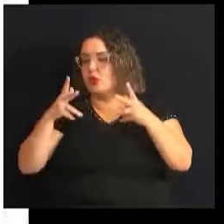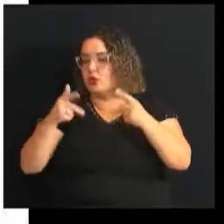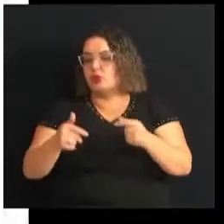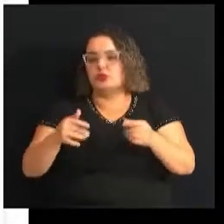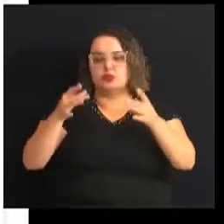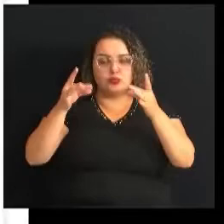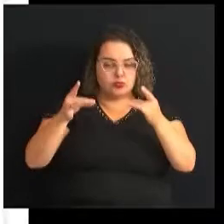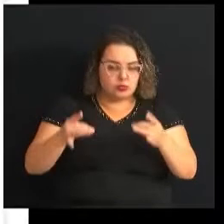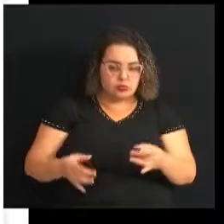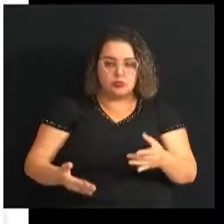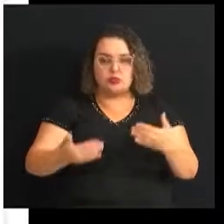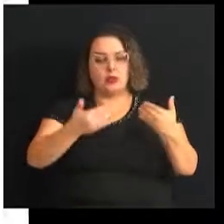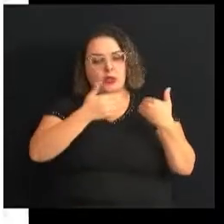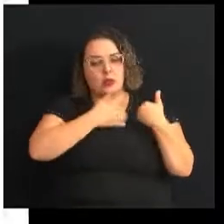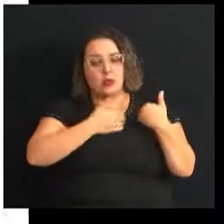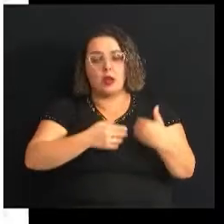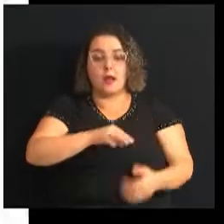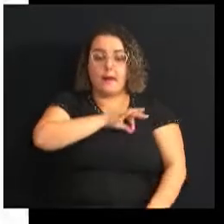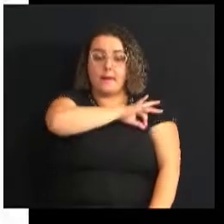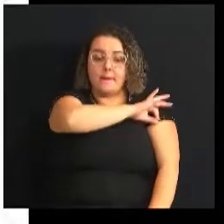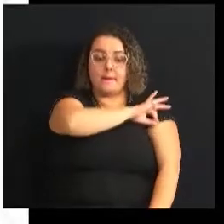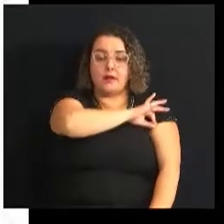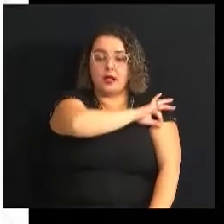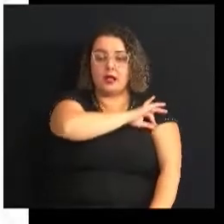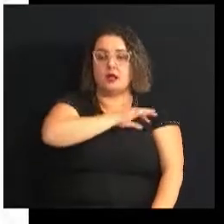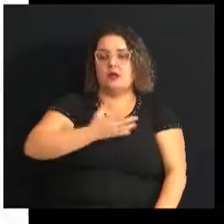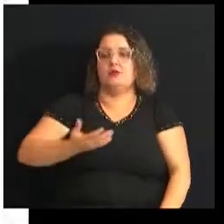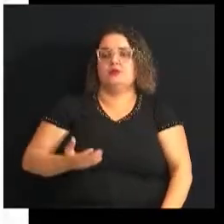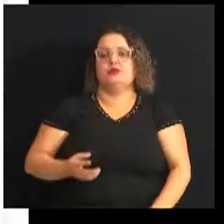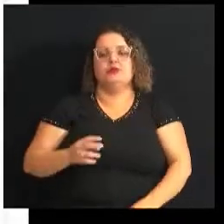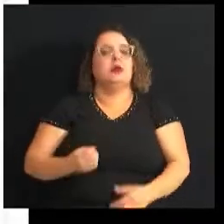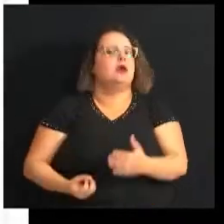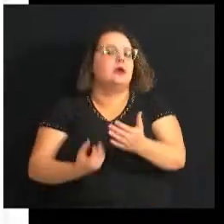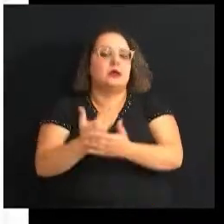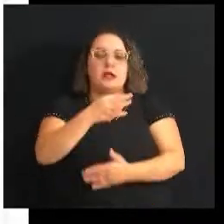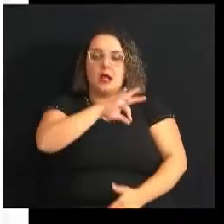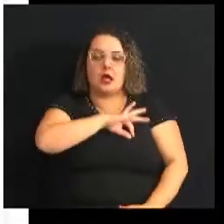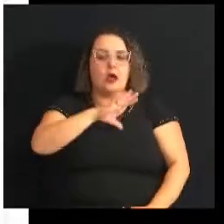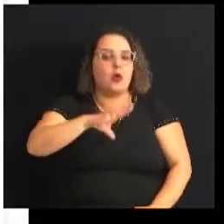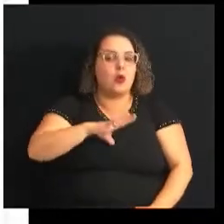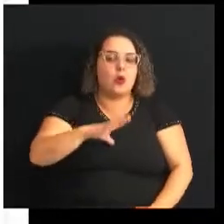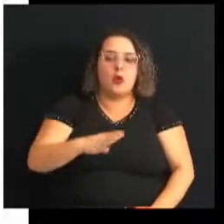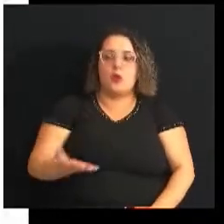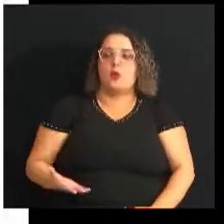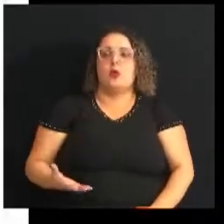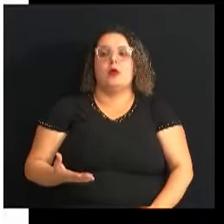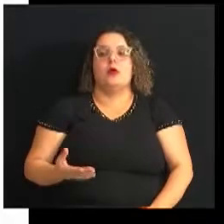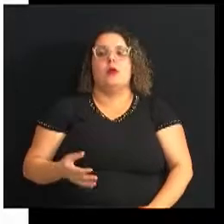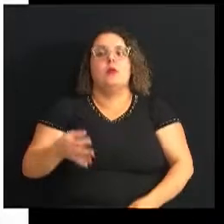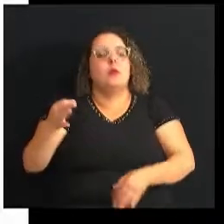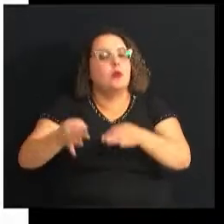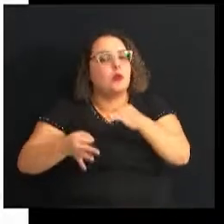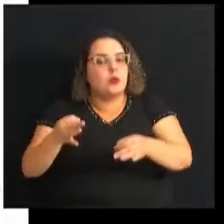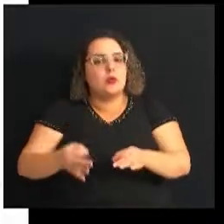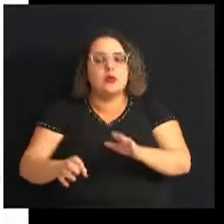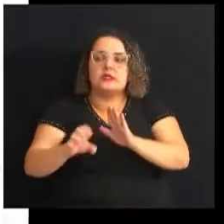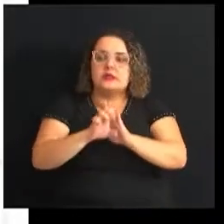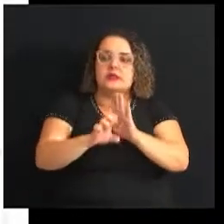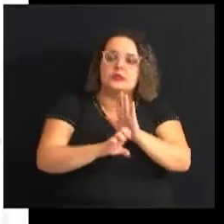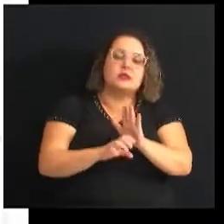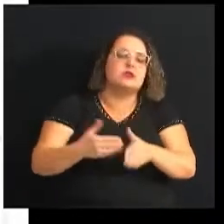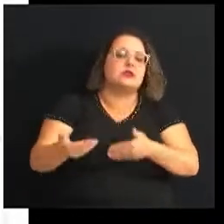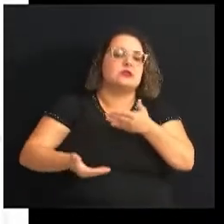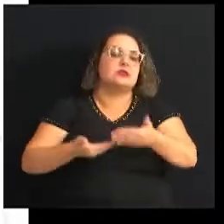cabe à prefeitura, olha, constituir a guarda municipal, regime jurídico estatutário de servidores.